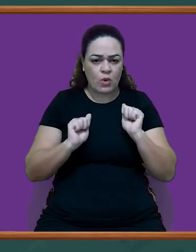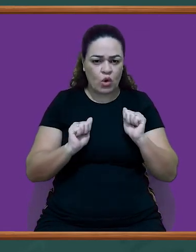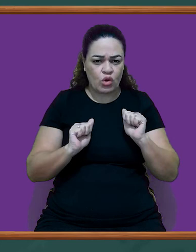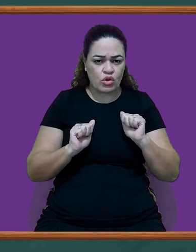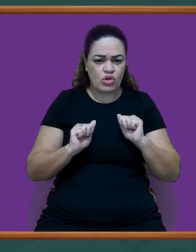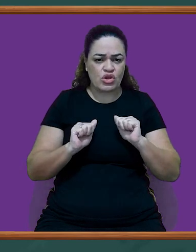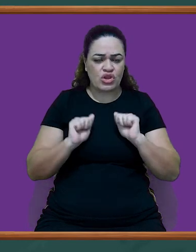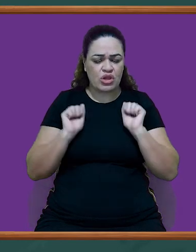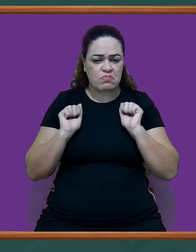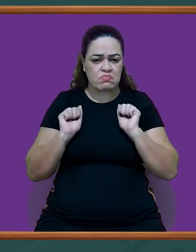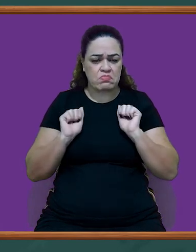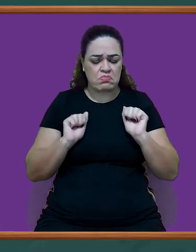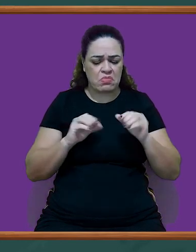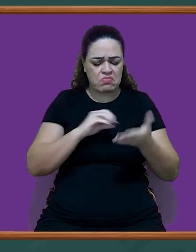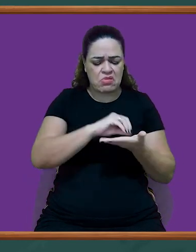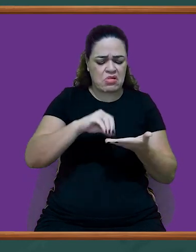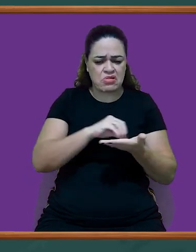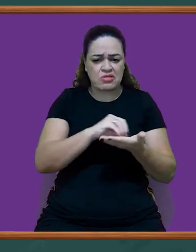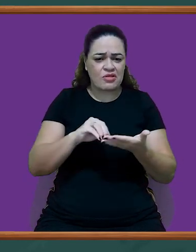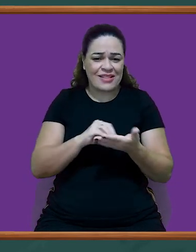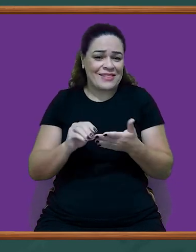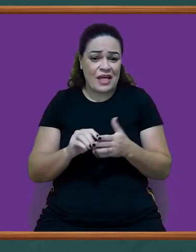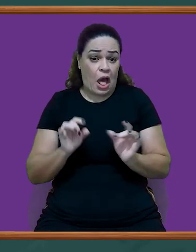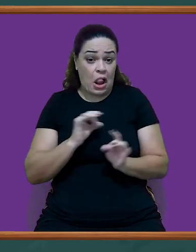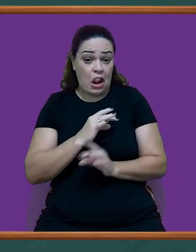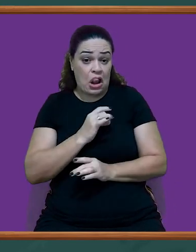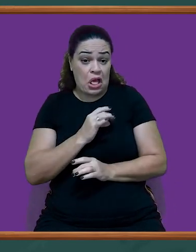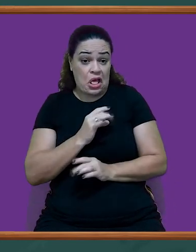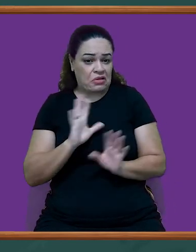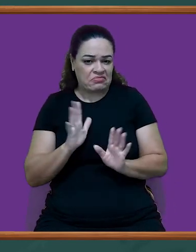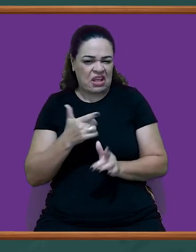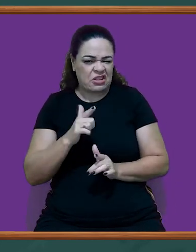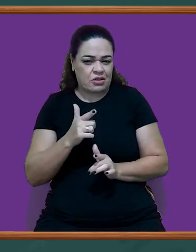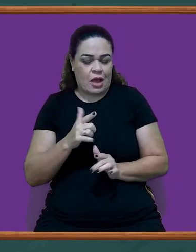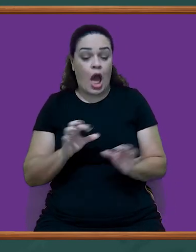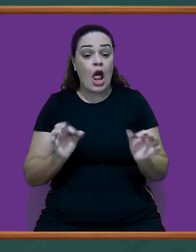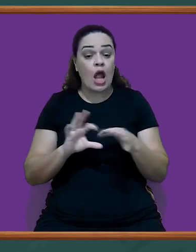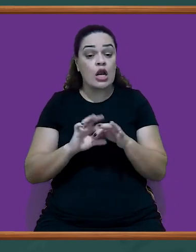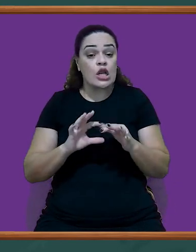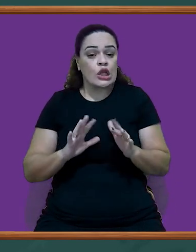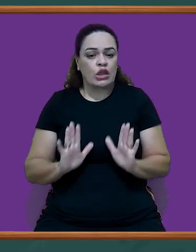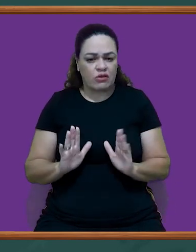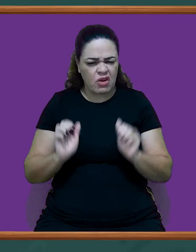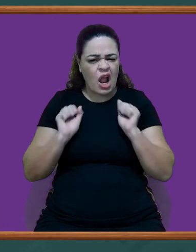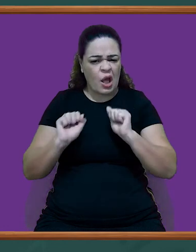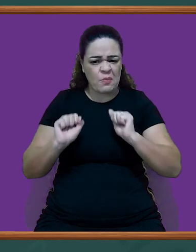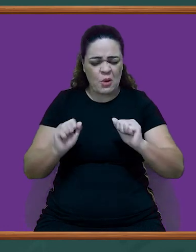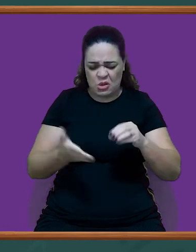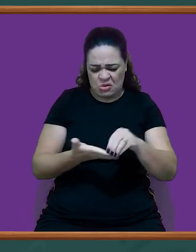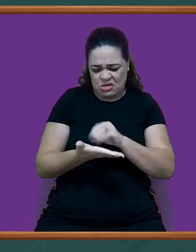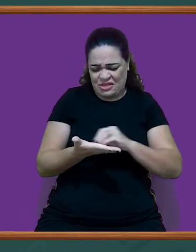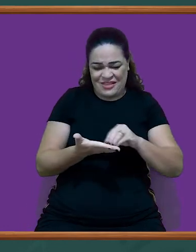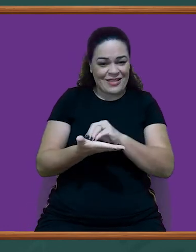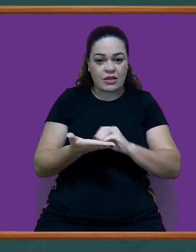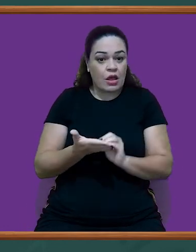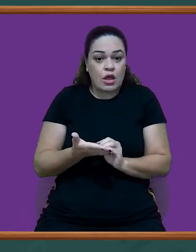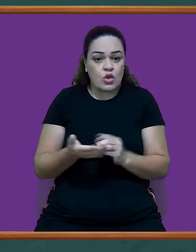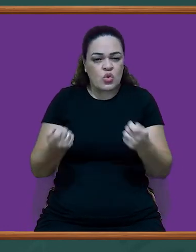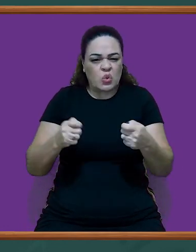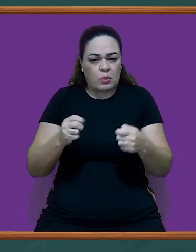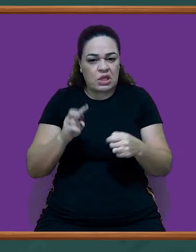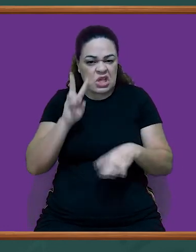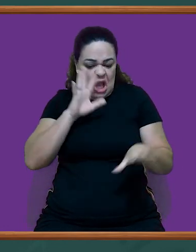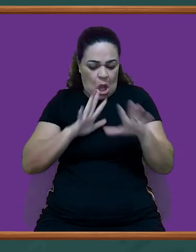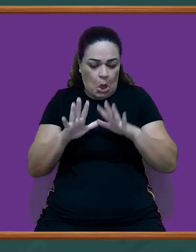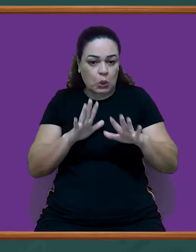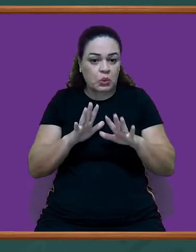vai para outra sem medo neste caso se a torre para passar para um lugar perigoso ou não isso pouco importa o importante é sempre